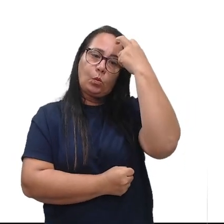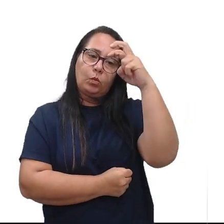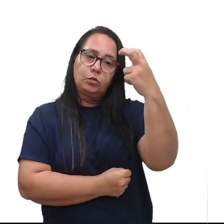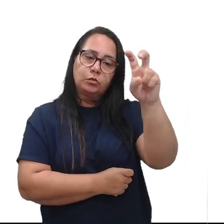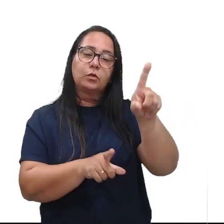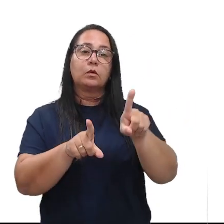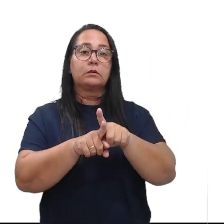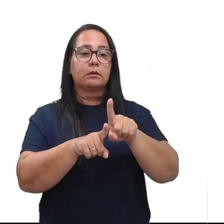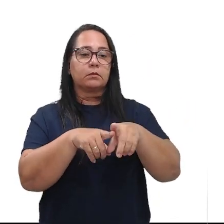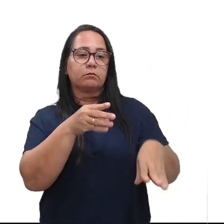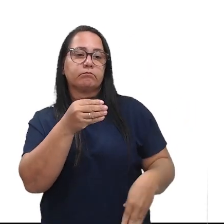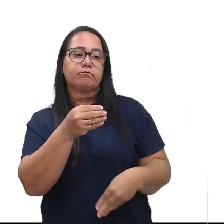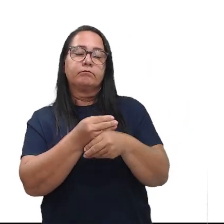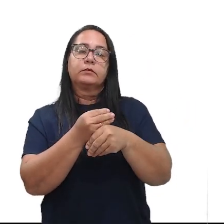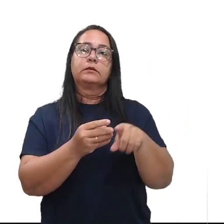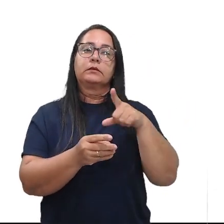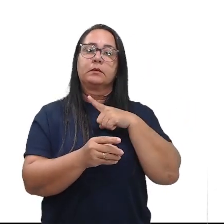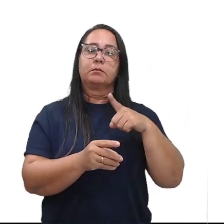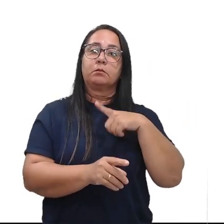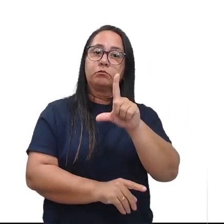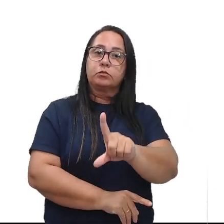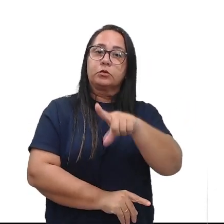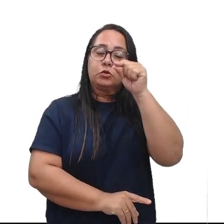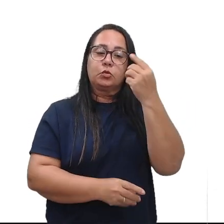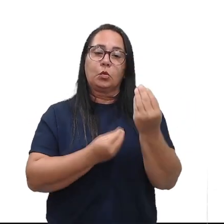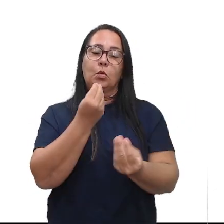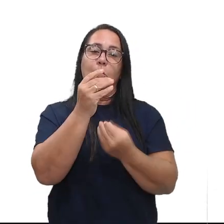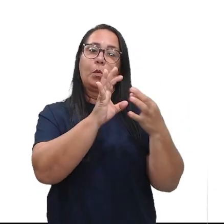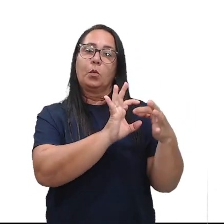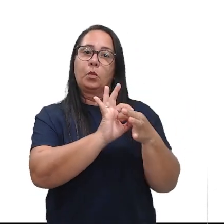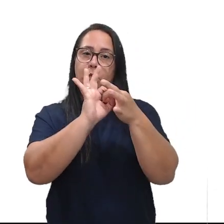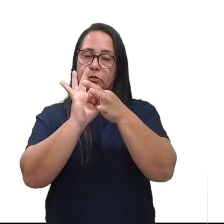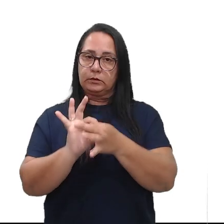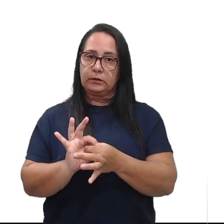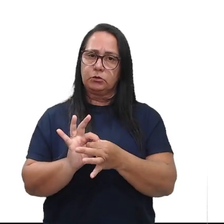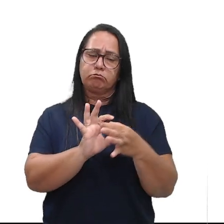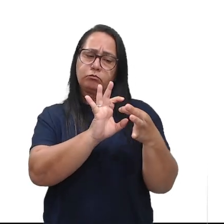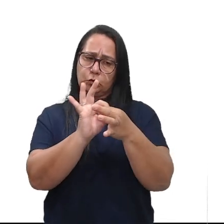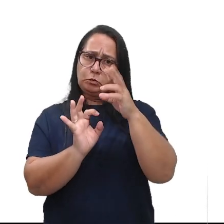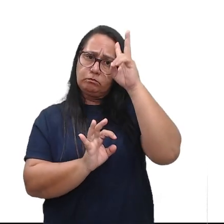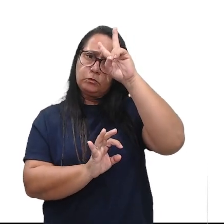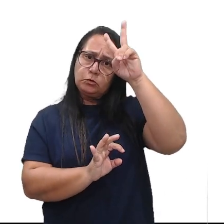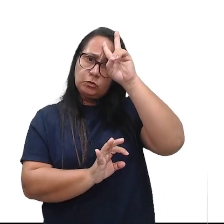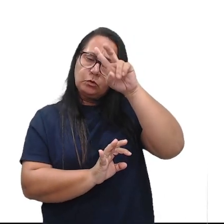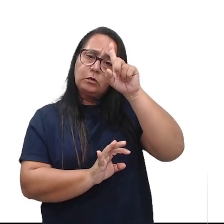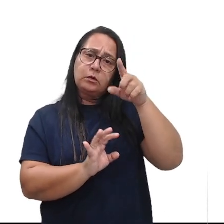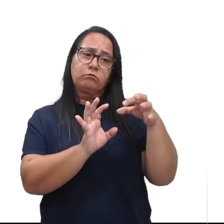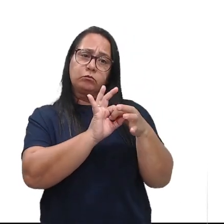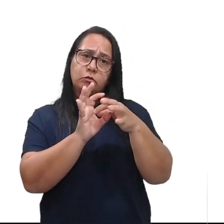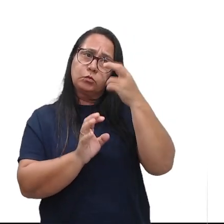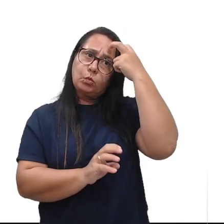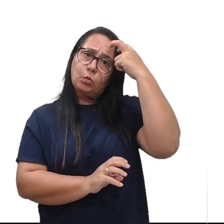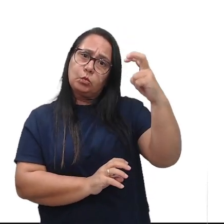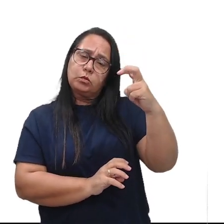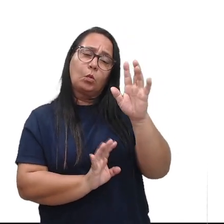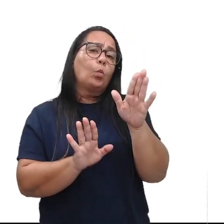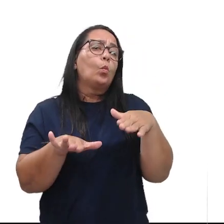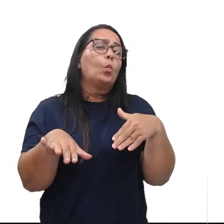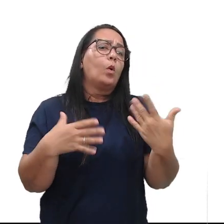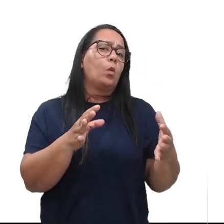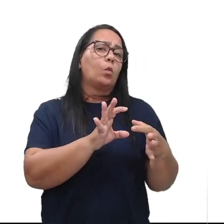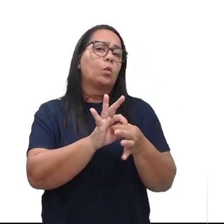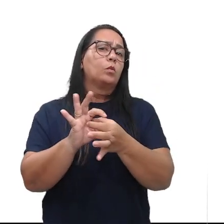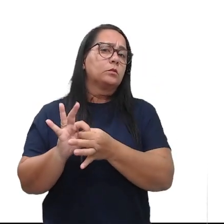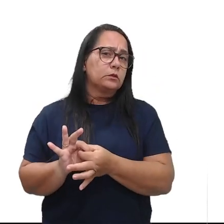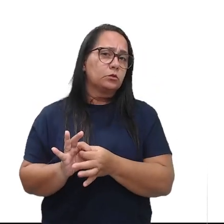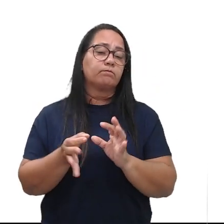e contribui assim para a definição do contexto. É um contexto histórico? É um contexto cultural? Que contexto é esse?